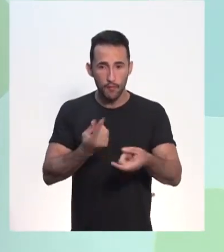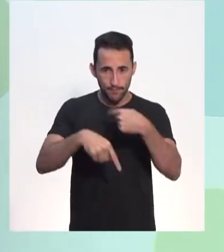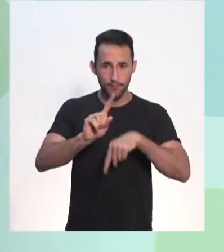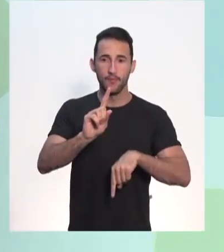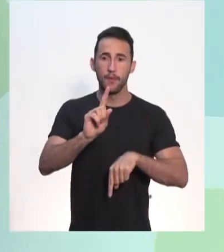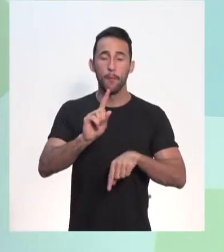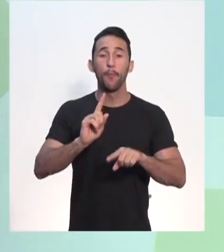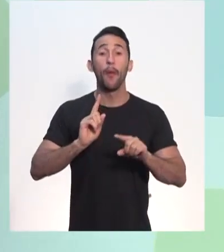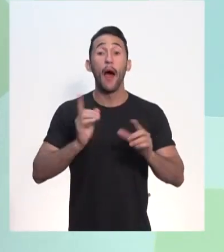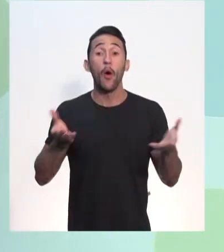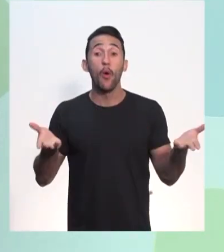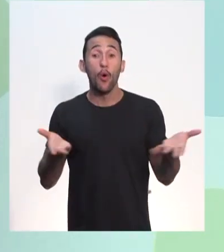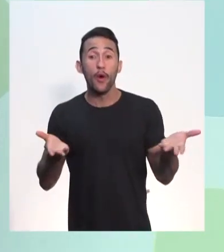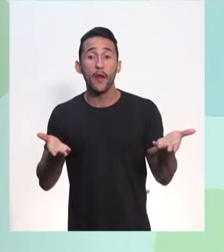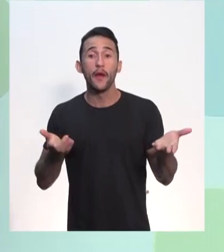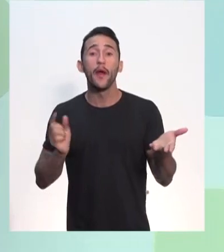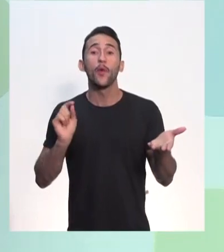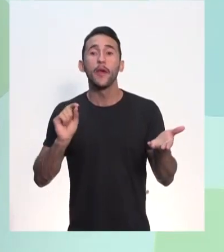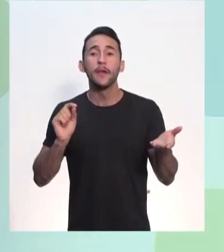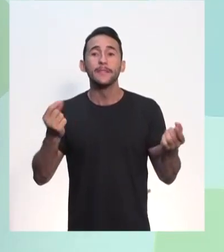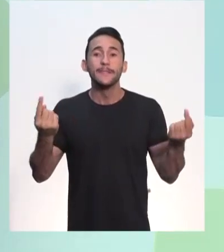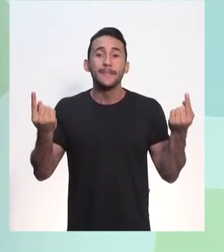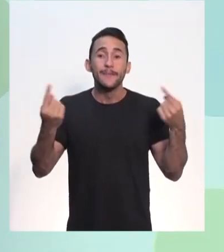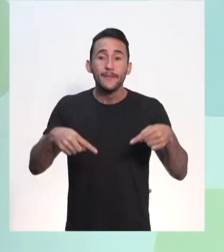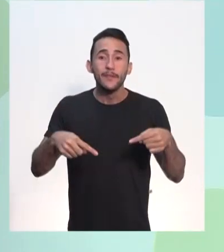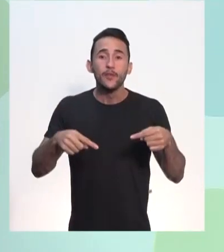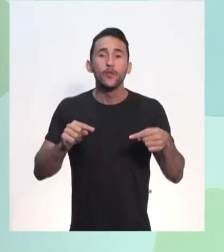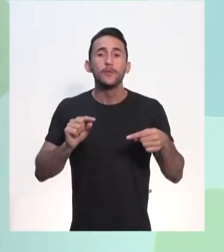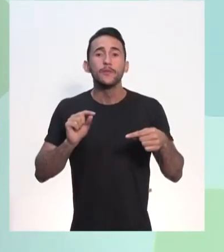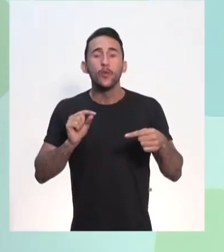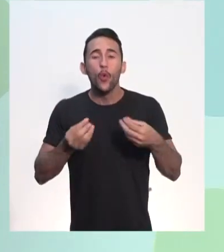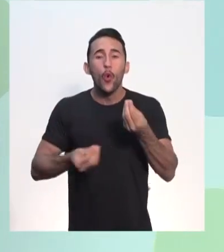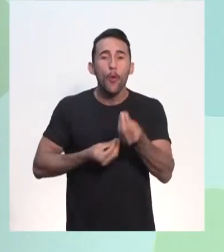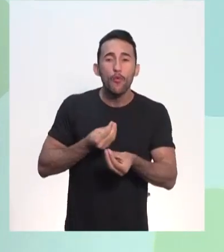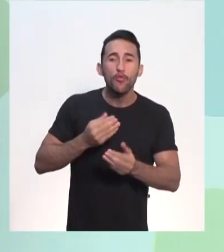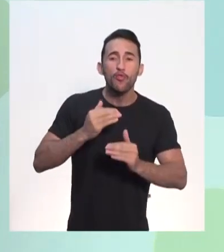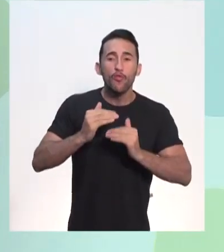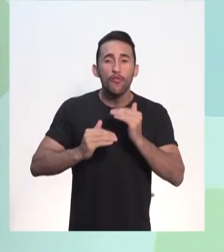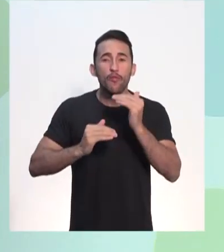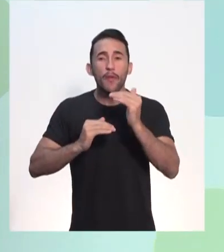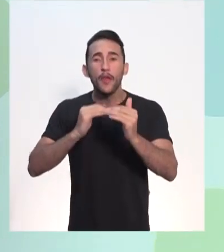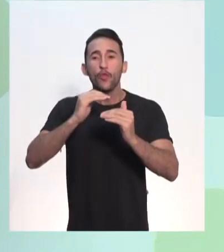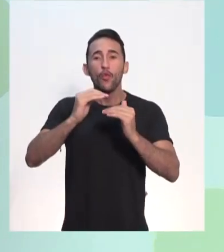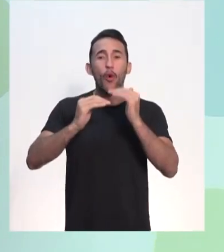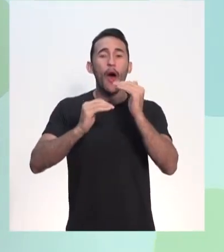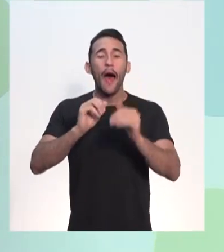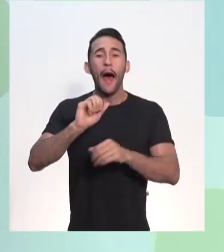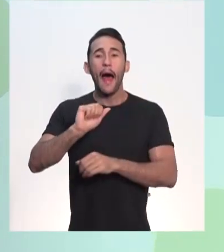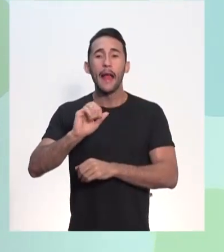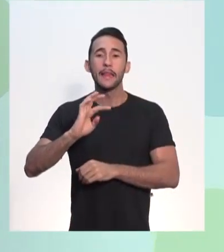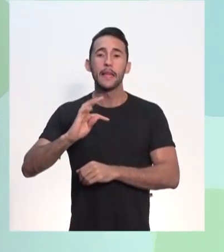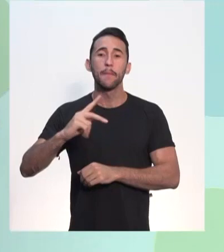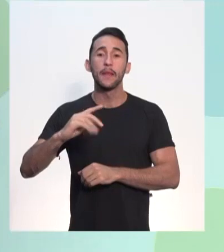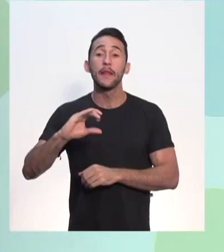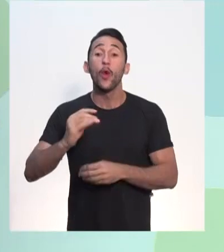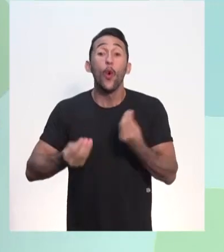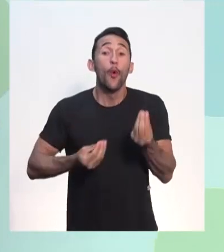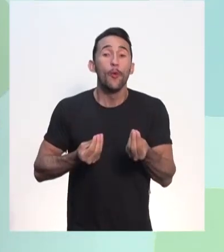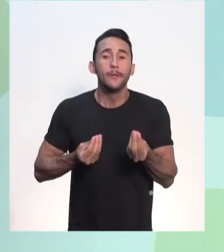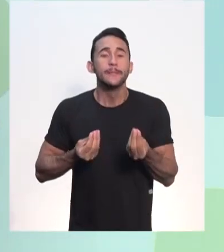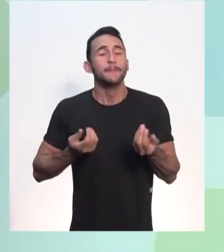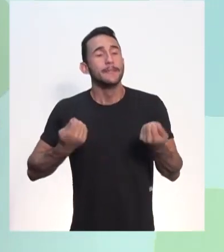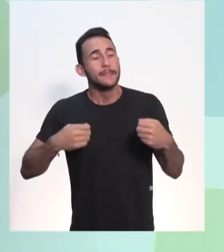o desenvolvimento dessas ATPCs mediado por tecnologia. Nós temos que desenvolver esse